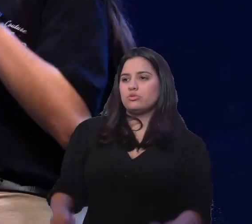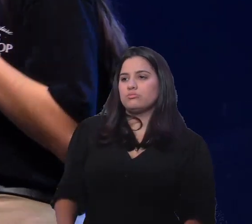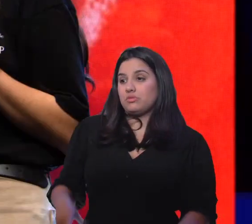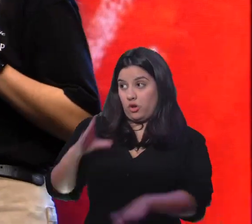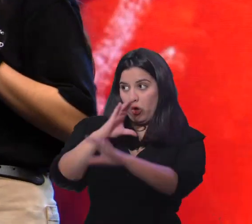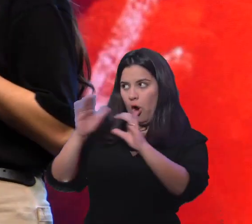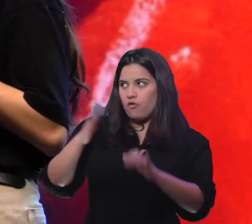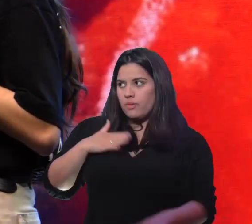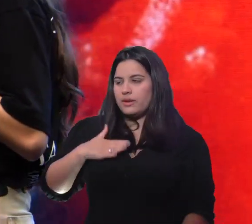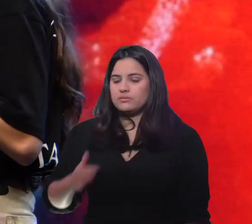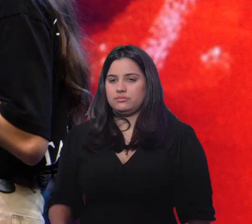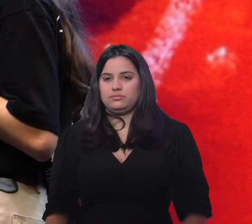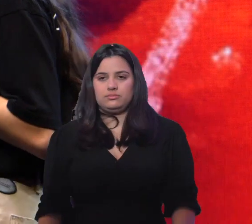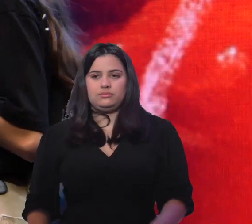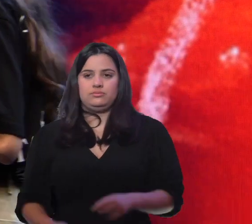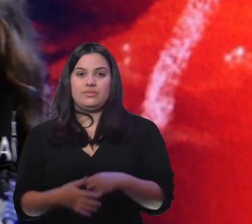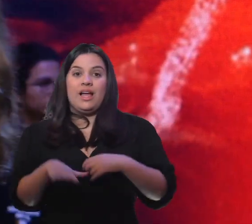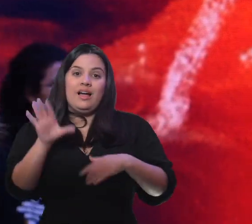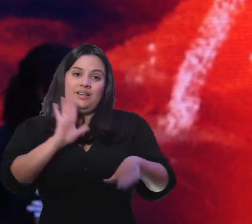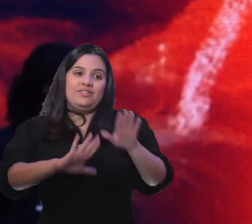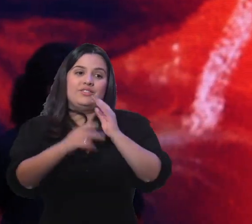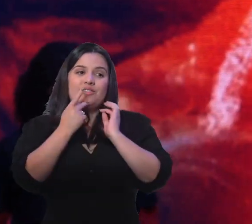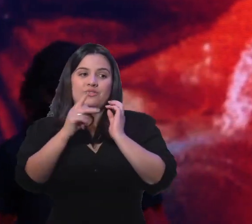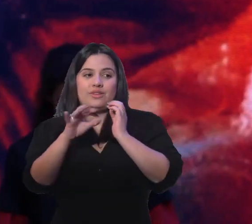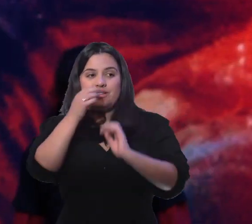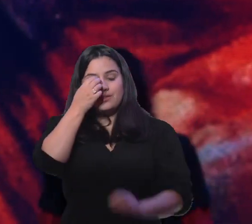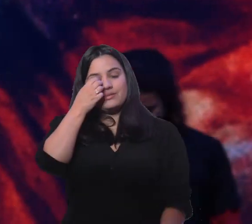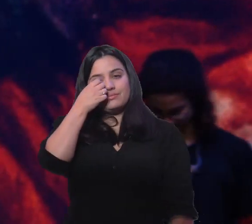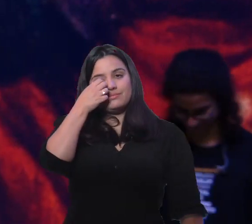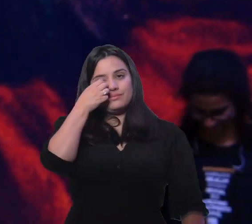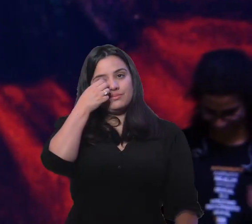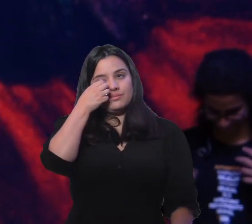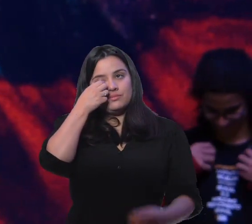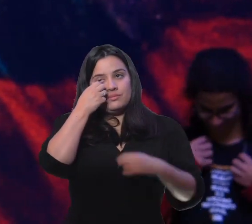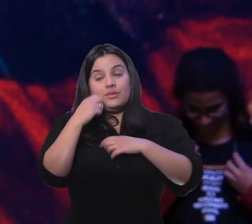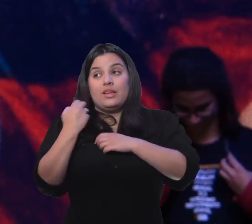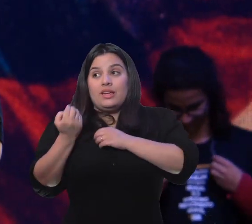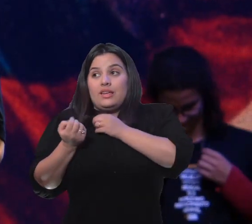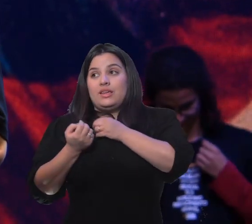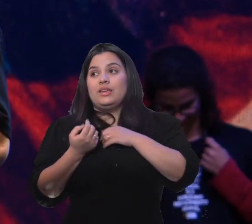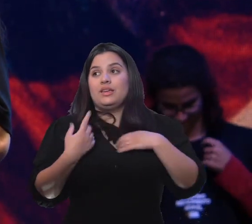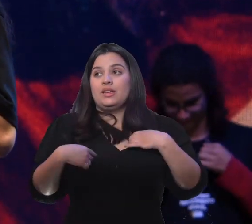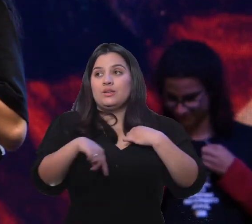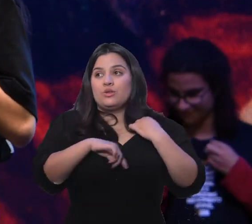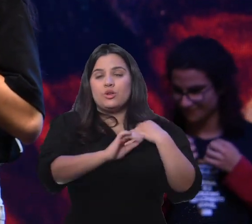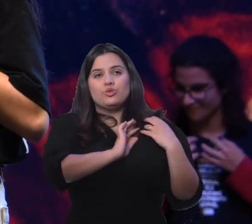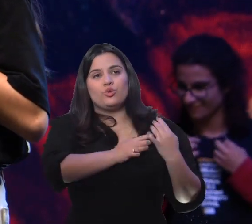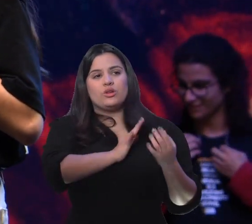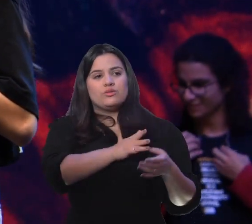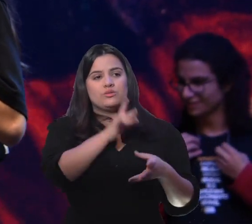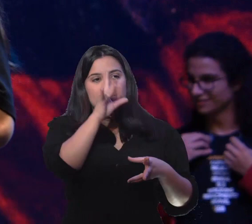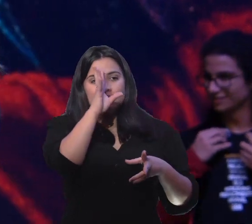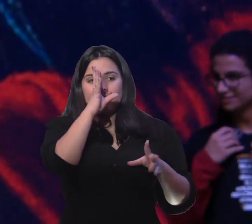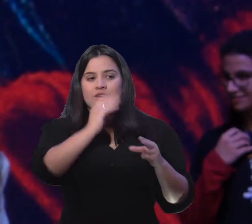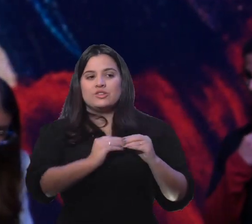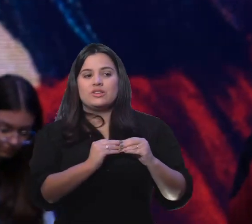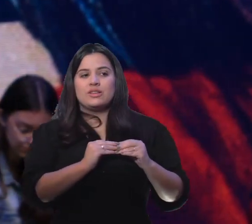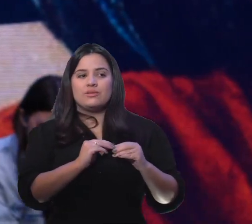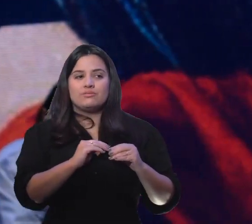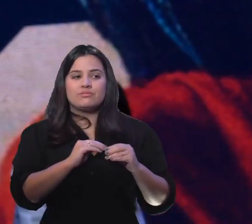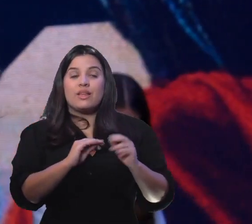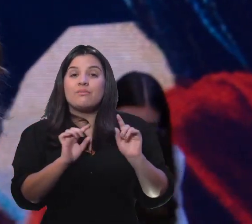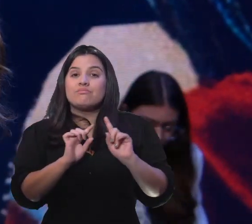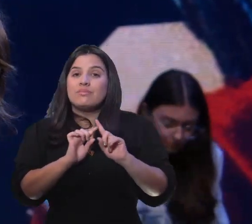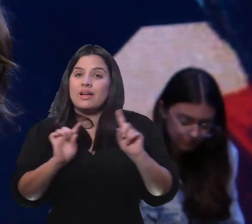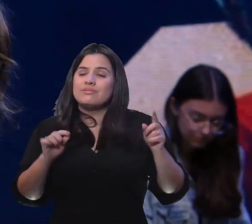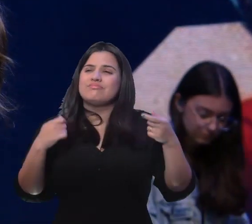Confia. Às vezes a gente fala essas coisas para Deus e no nosso coração talvez a gente acredite que isso é verdade. Mas a gente precisa deixar